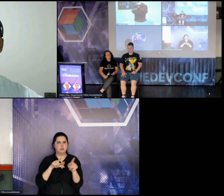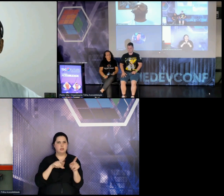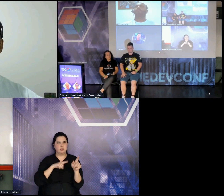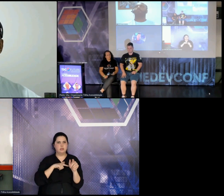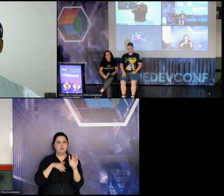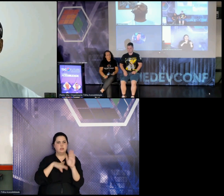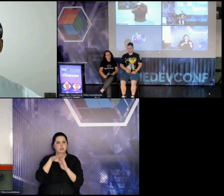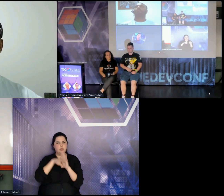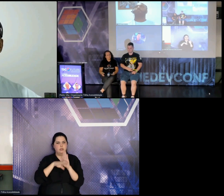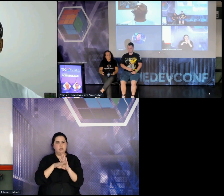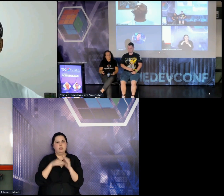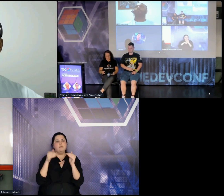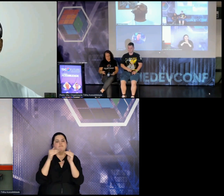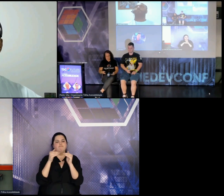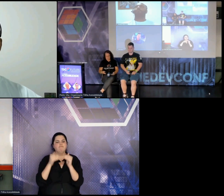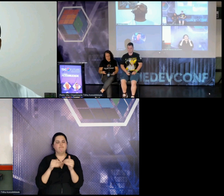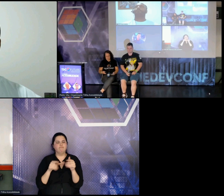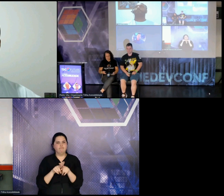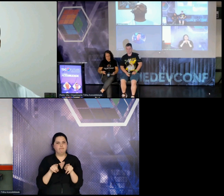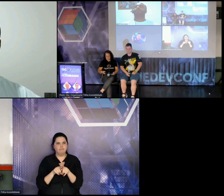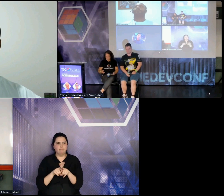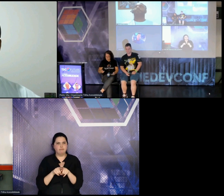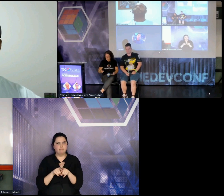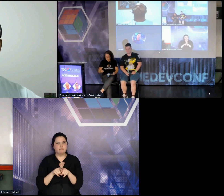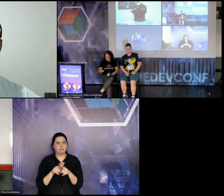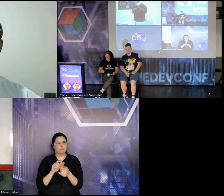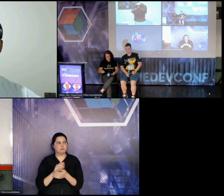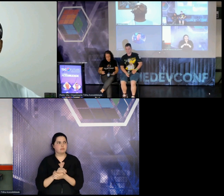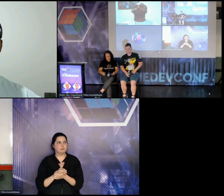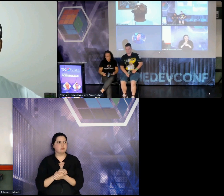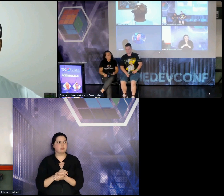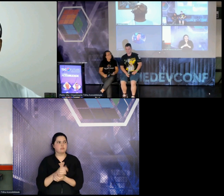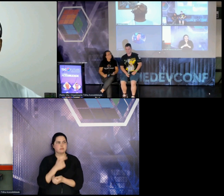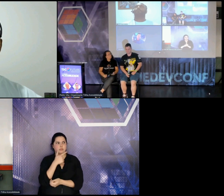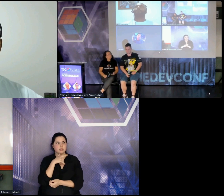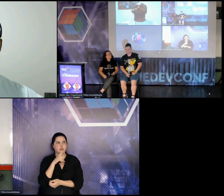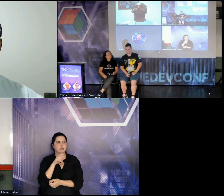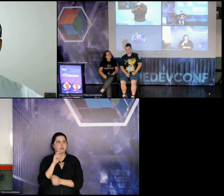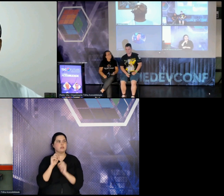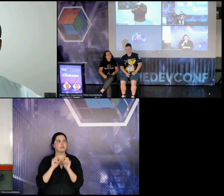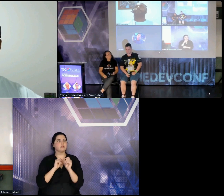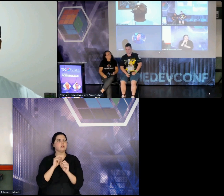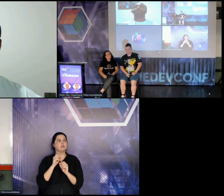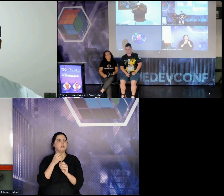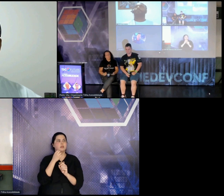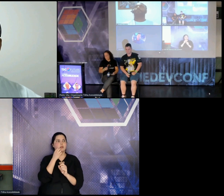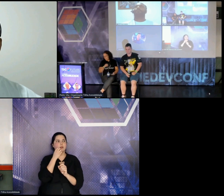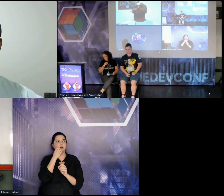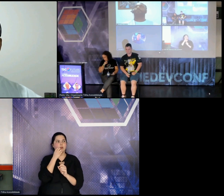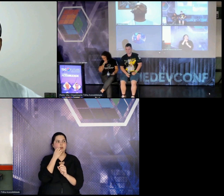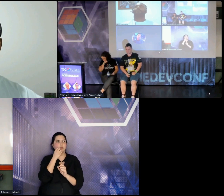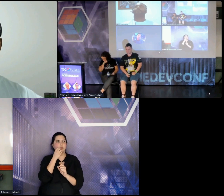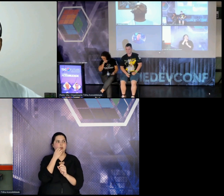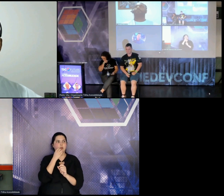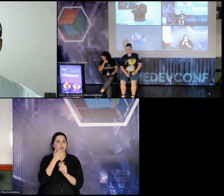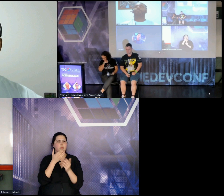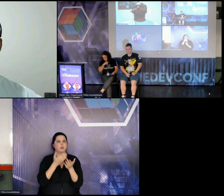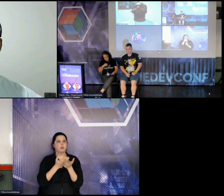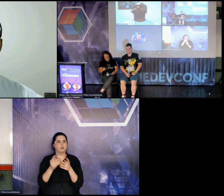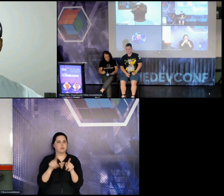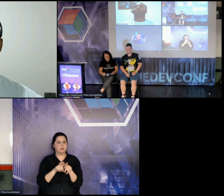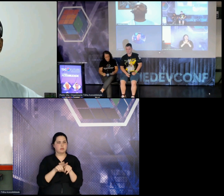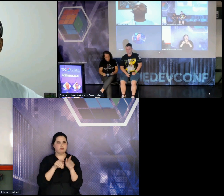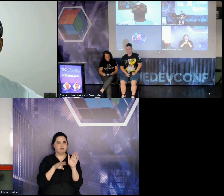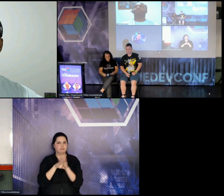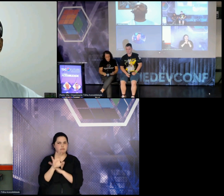de conformidade, né, do AA, AAA, né, acho que isso seria um bom ponto de partida para um dos indicadores,